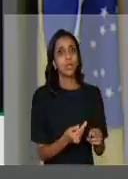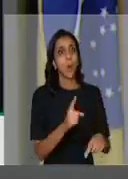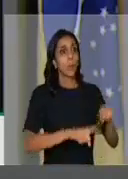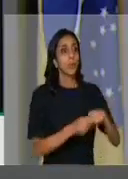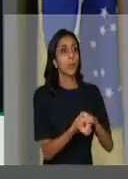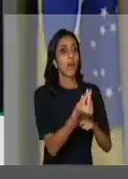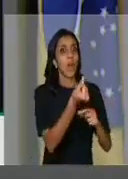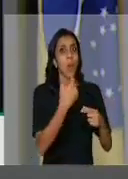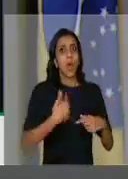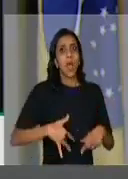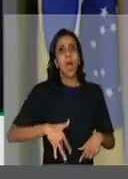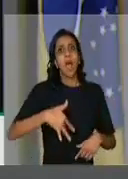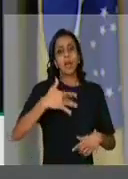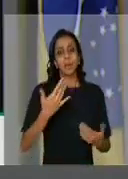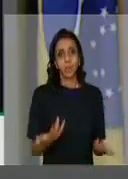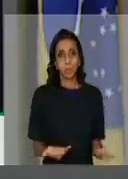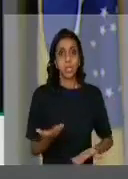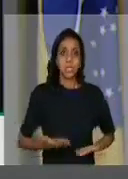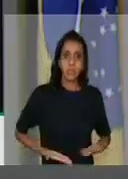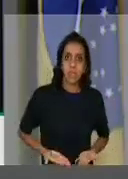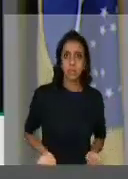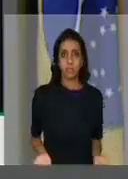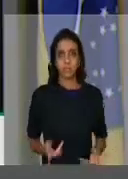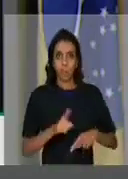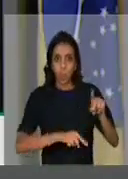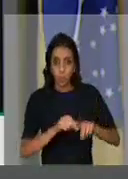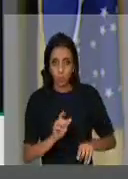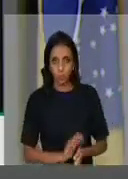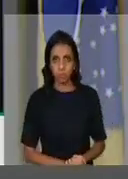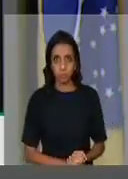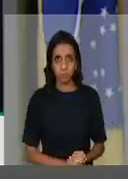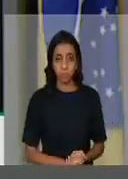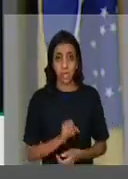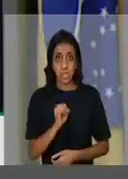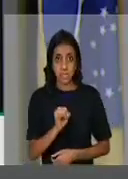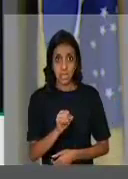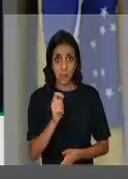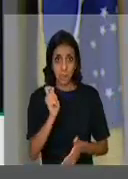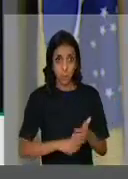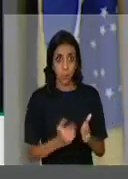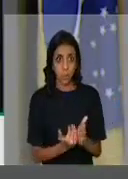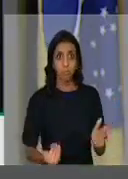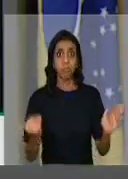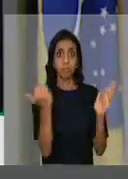da mercadoria, do bem, do serviço. Quanto maior a carga